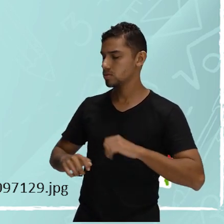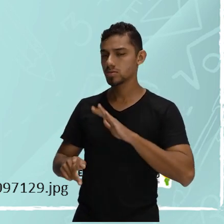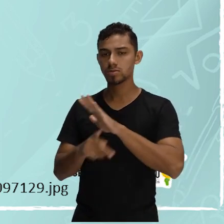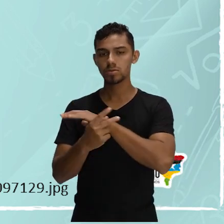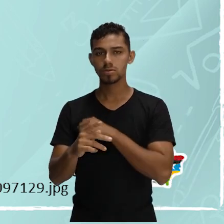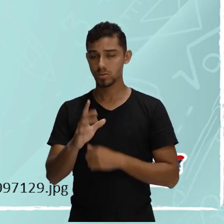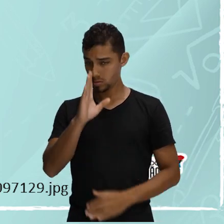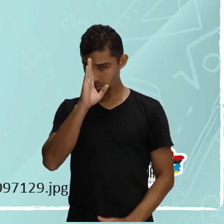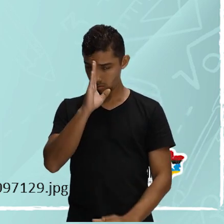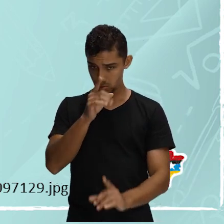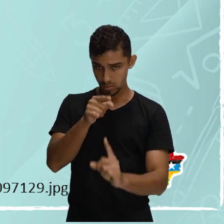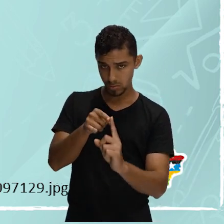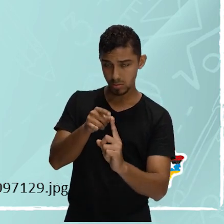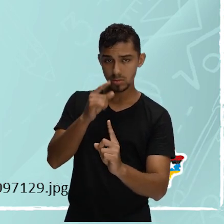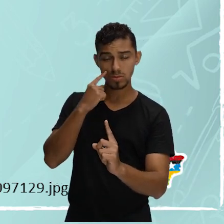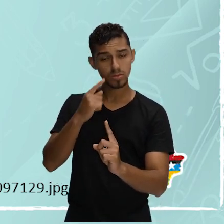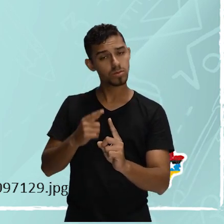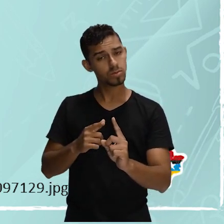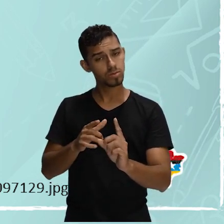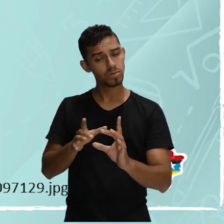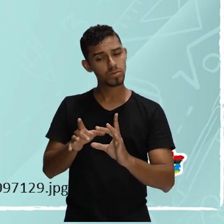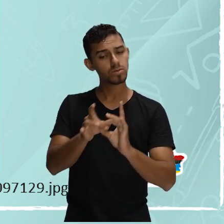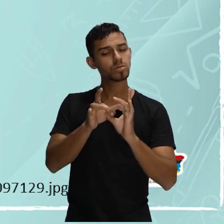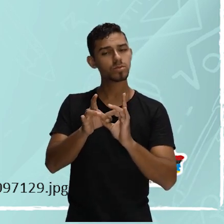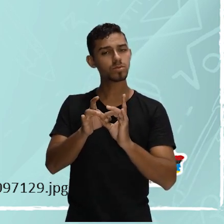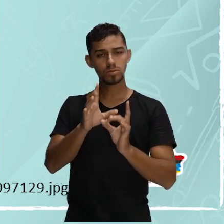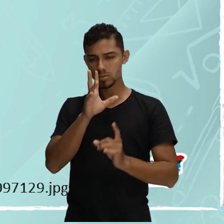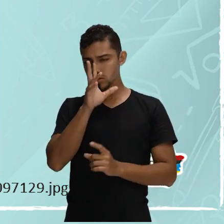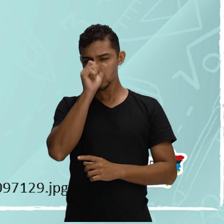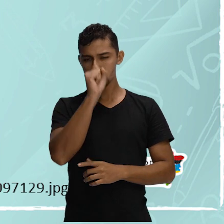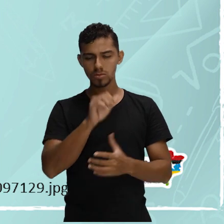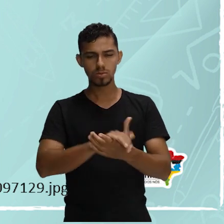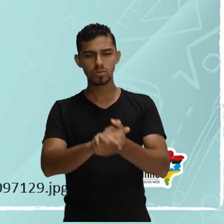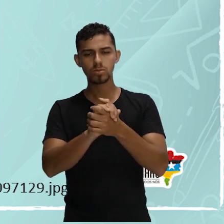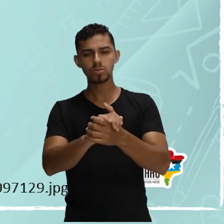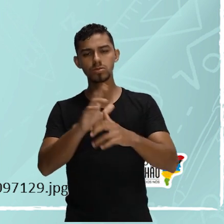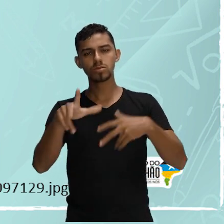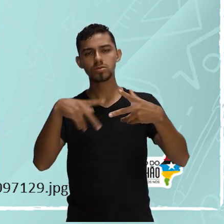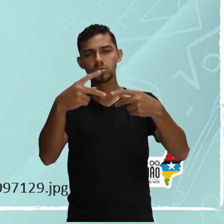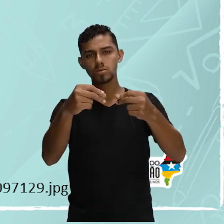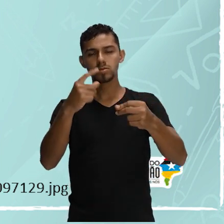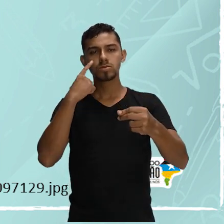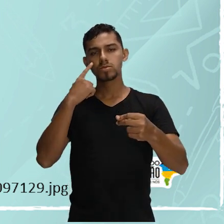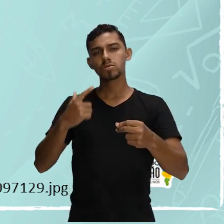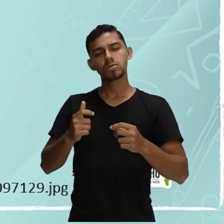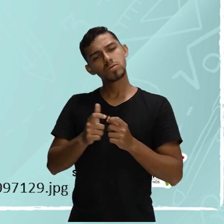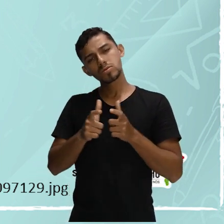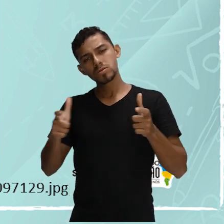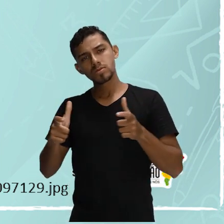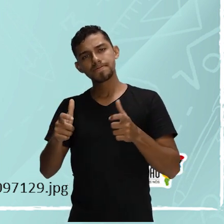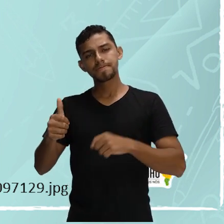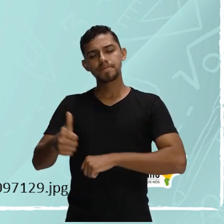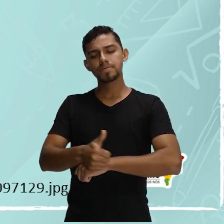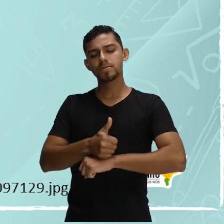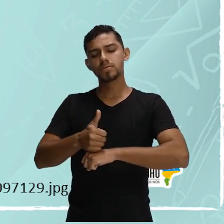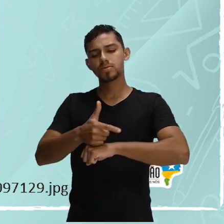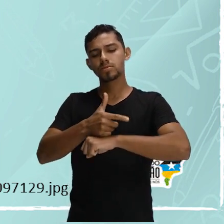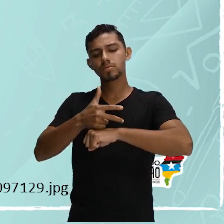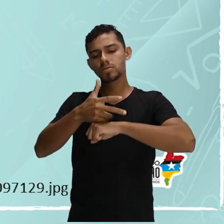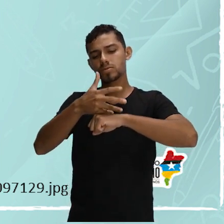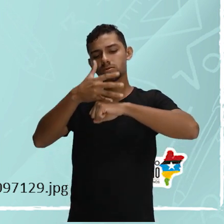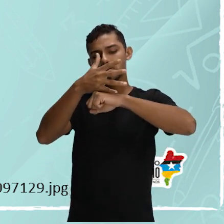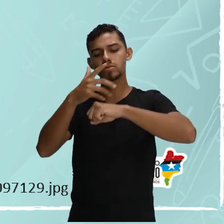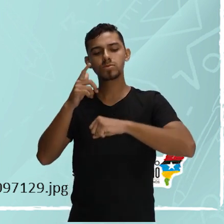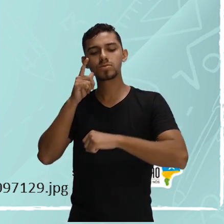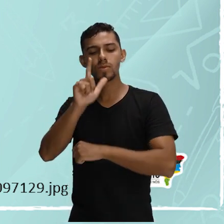está diretamente ligada à ideia de poder, de prestígio, ok? Então significa dizer que quanto mais alto você consegue